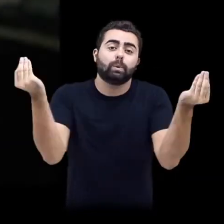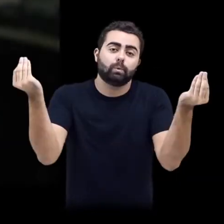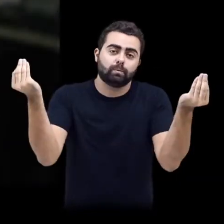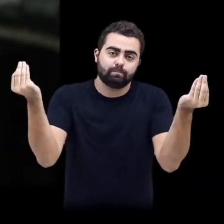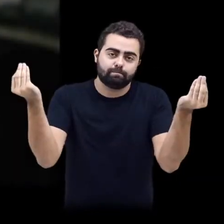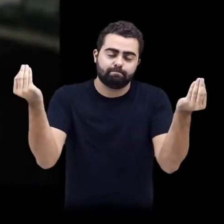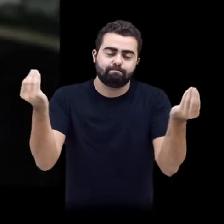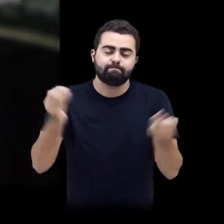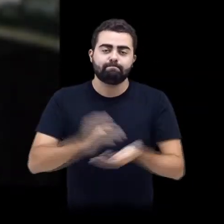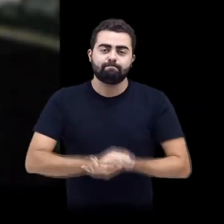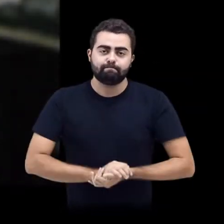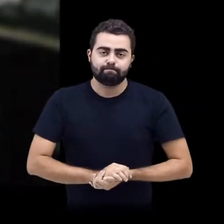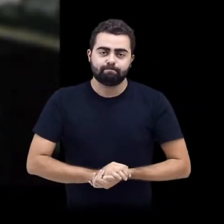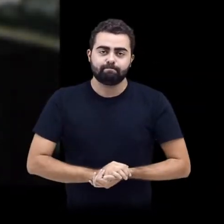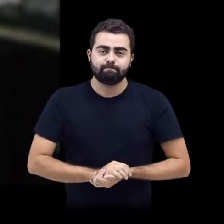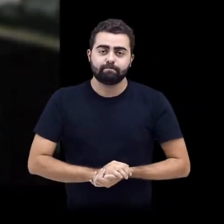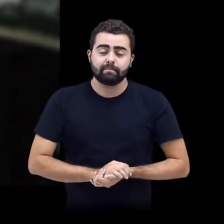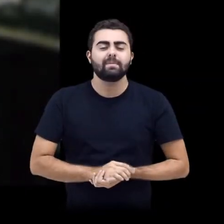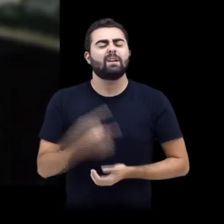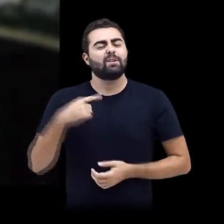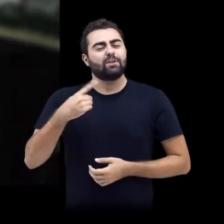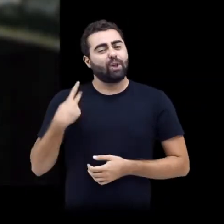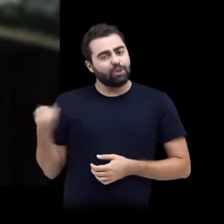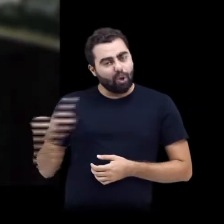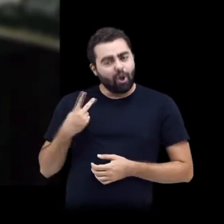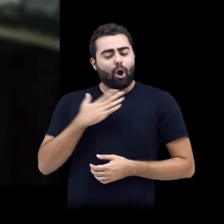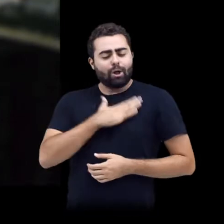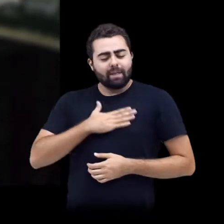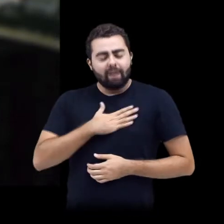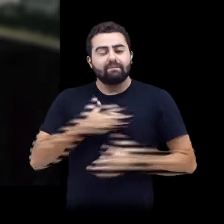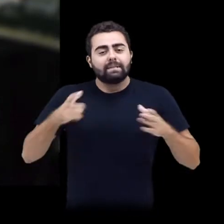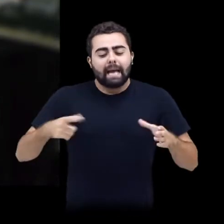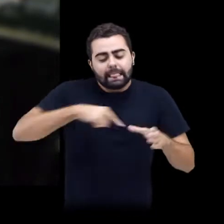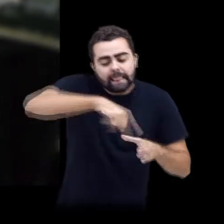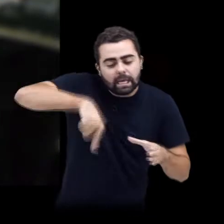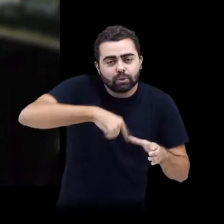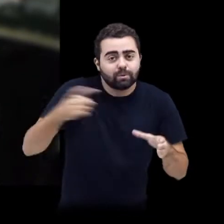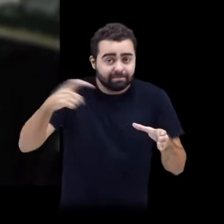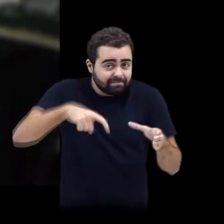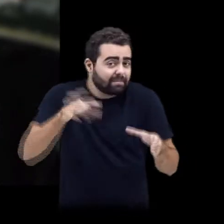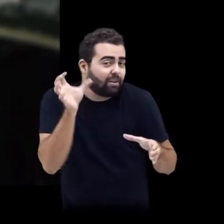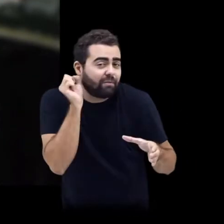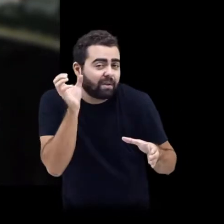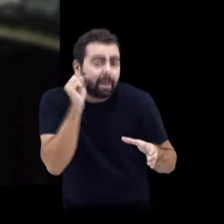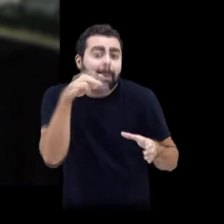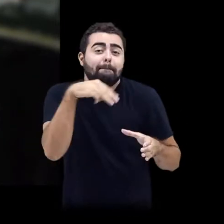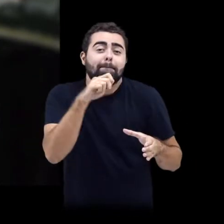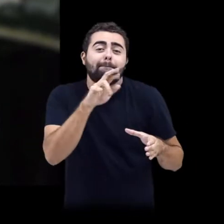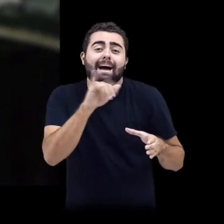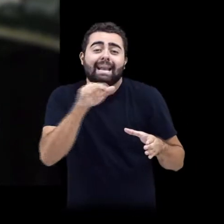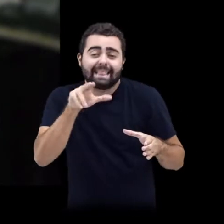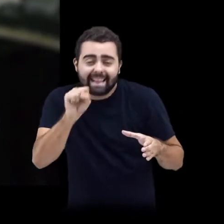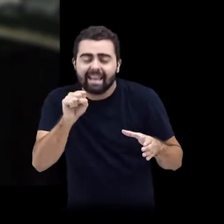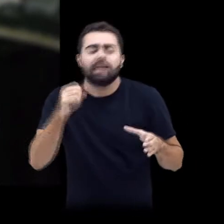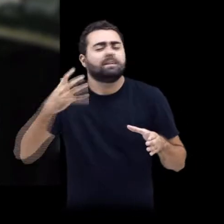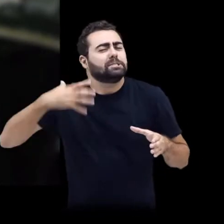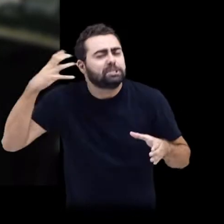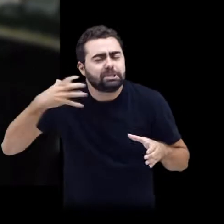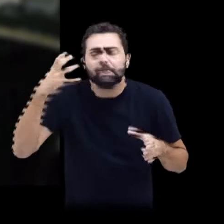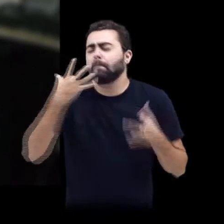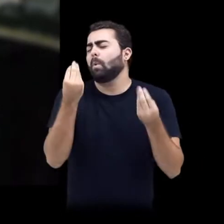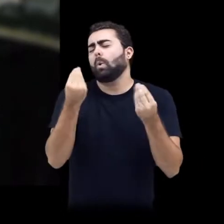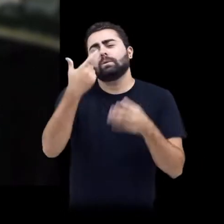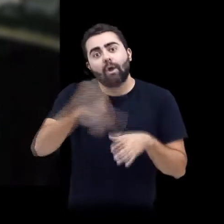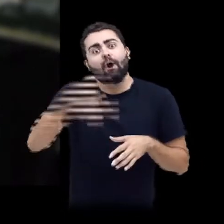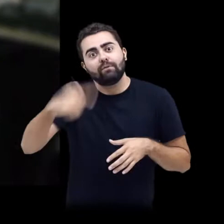A gente tinha o disco, por exemplo, como era um disco de Marinês, Sua Gente. E esse da Guarani, ele falava muito, a gente tocava muito. Então era uma